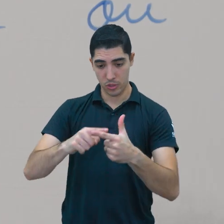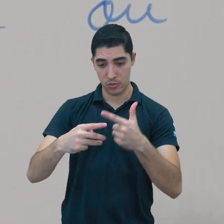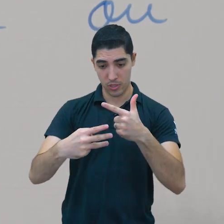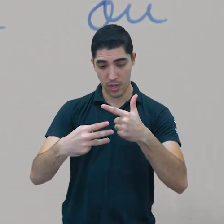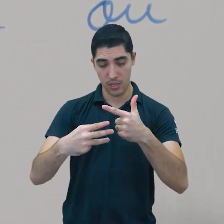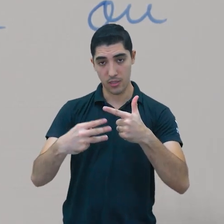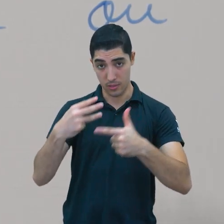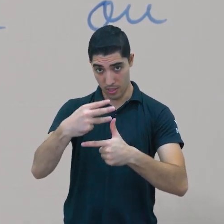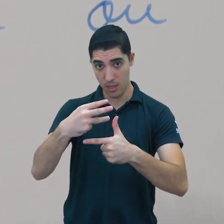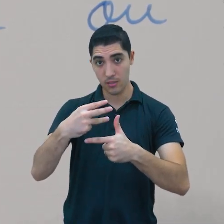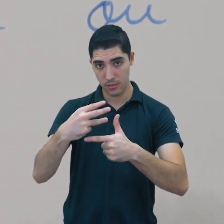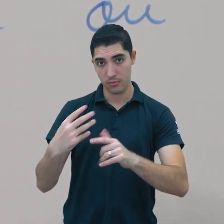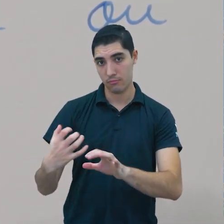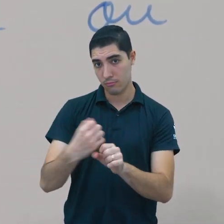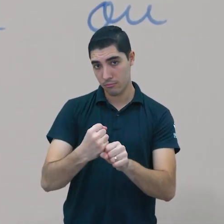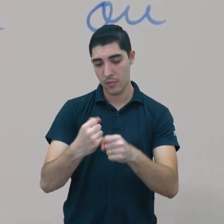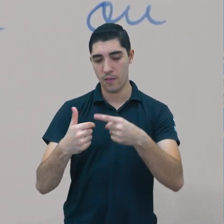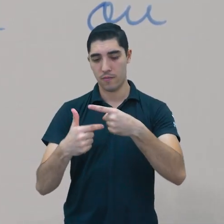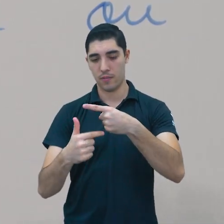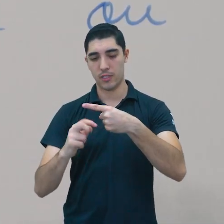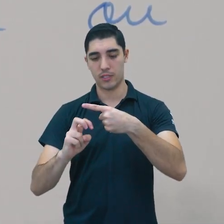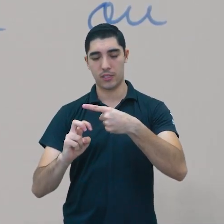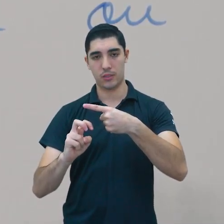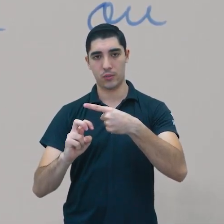75 por 3,